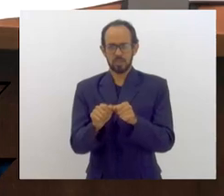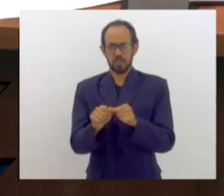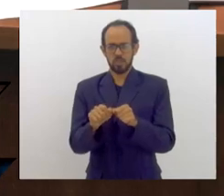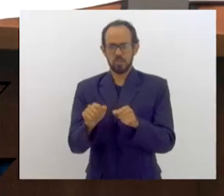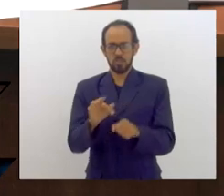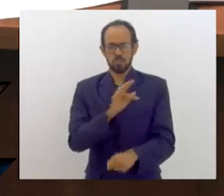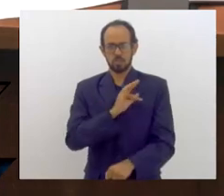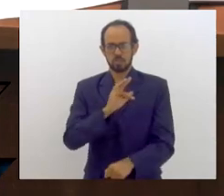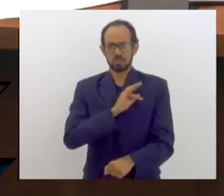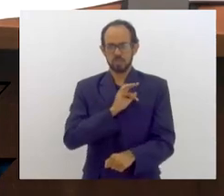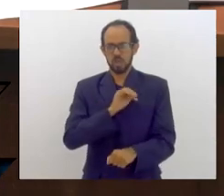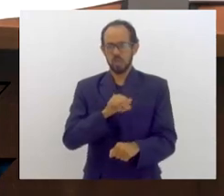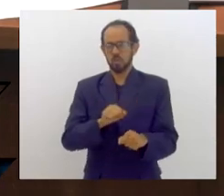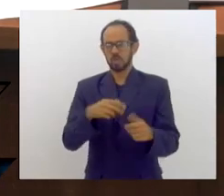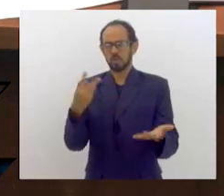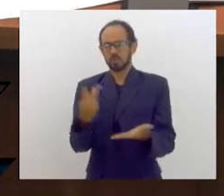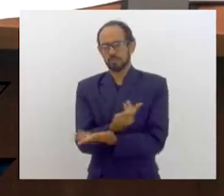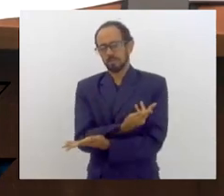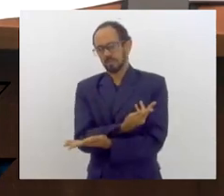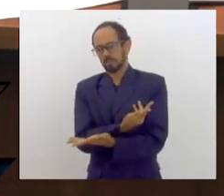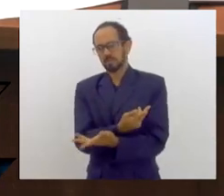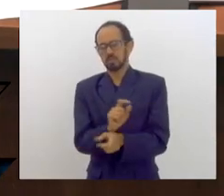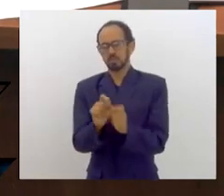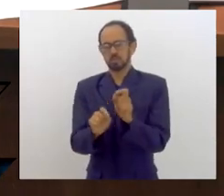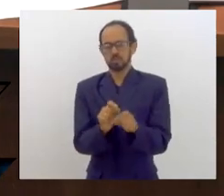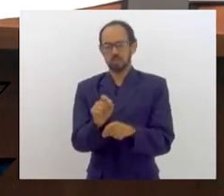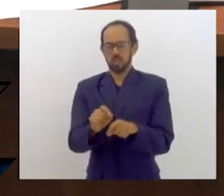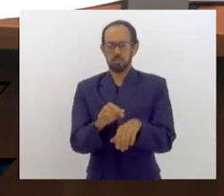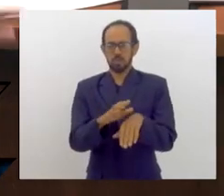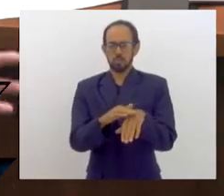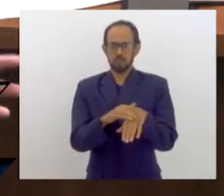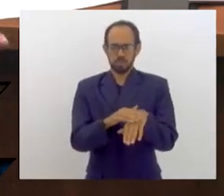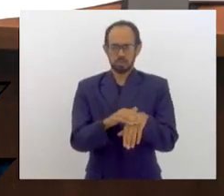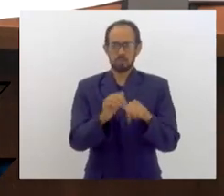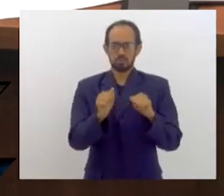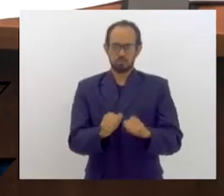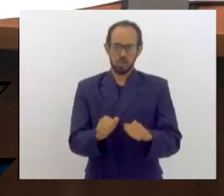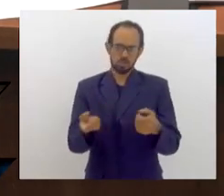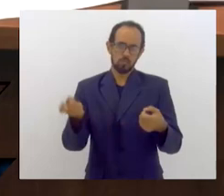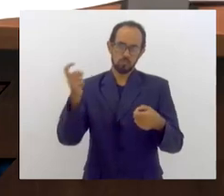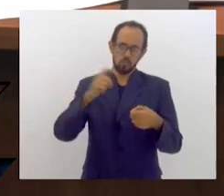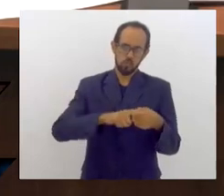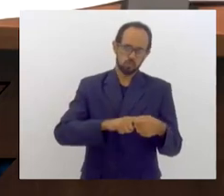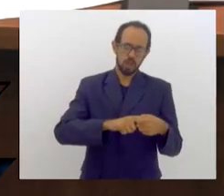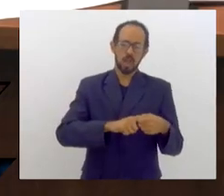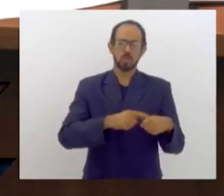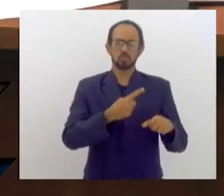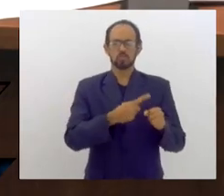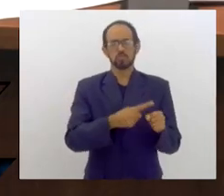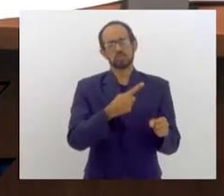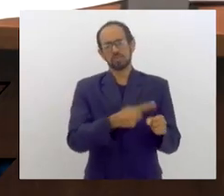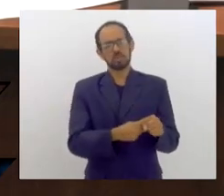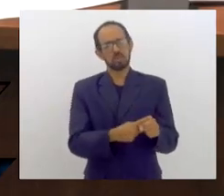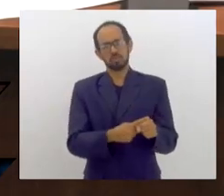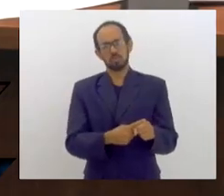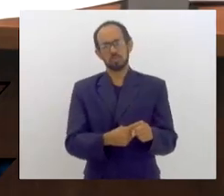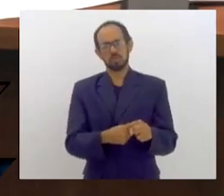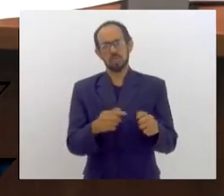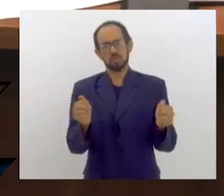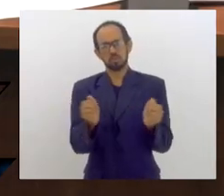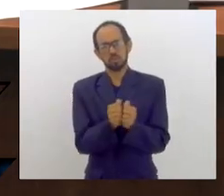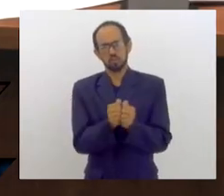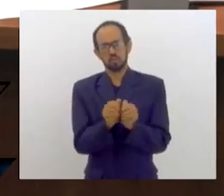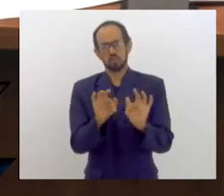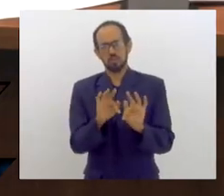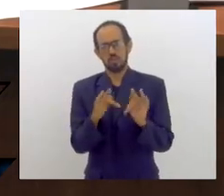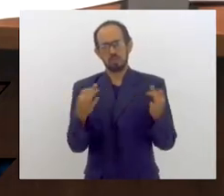policial que passa por uma situação de enfermidade possa retornar ao seu município e estar ao lado da sua